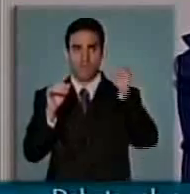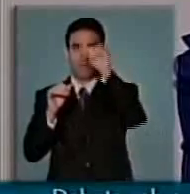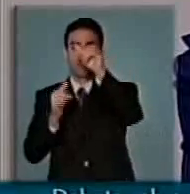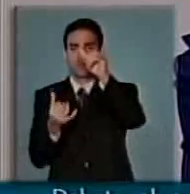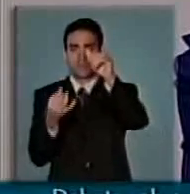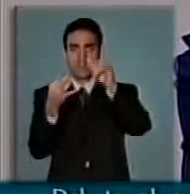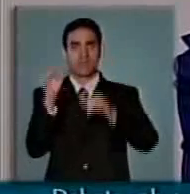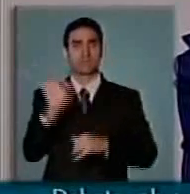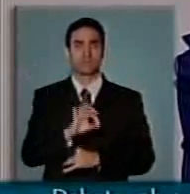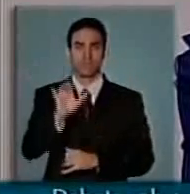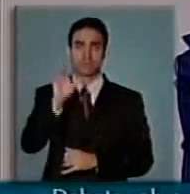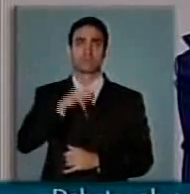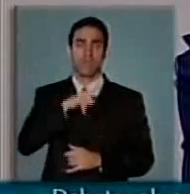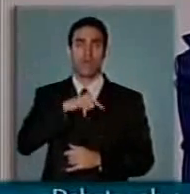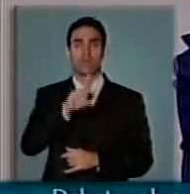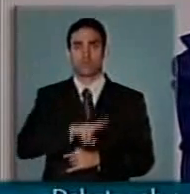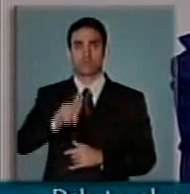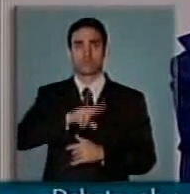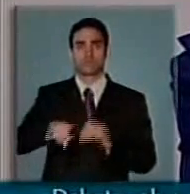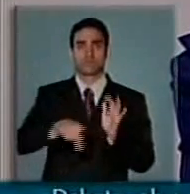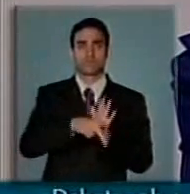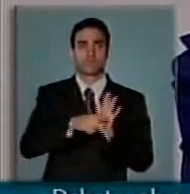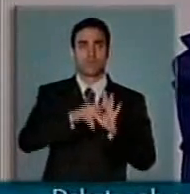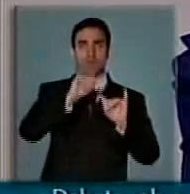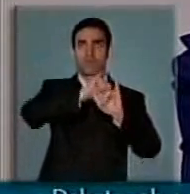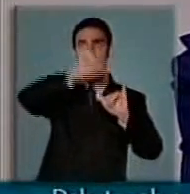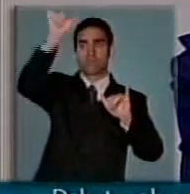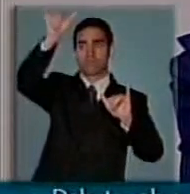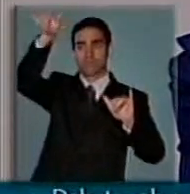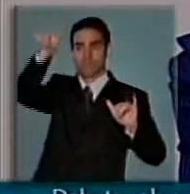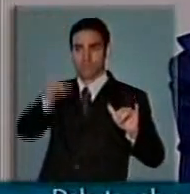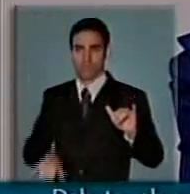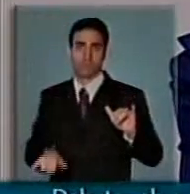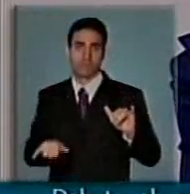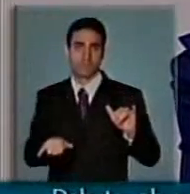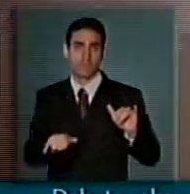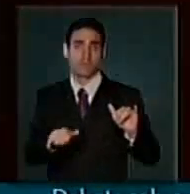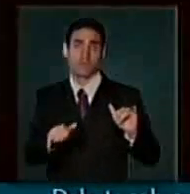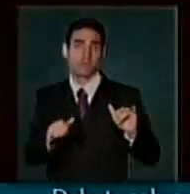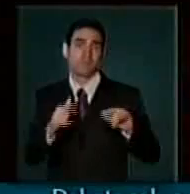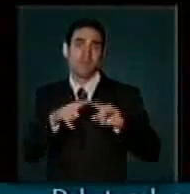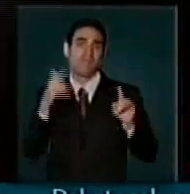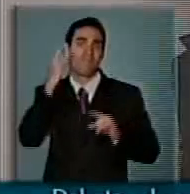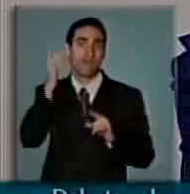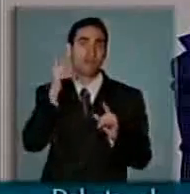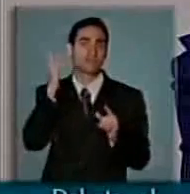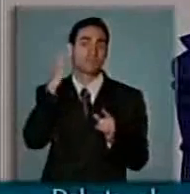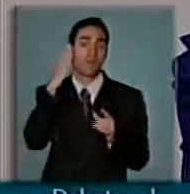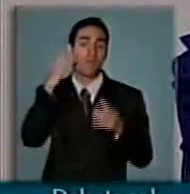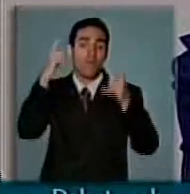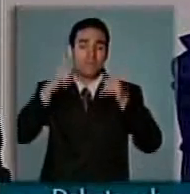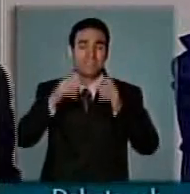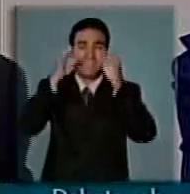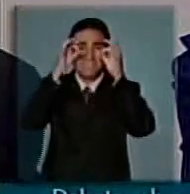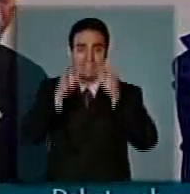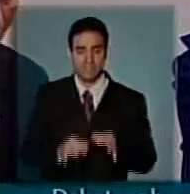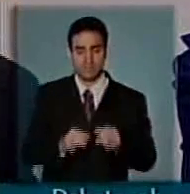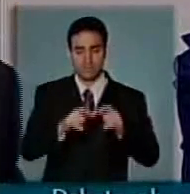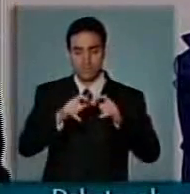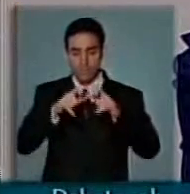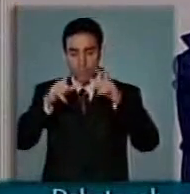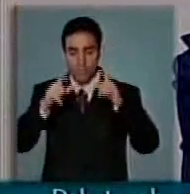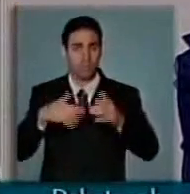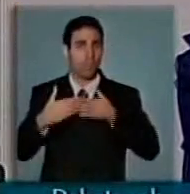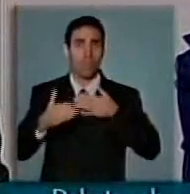já utilizam esse equipamento. E com isso nós temos a posição exata da aeronave a qualquer momento em que ela